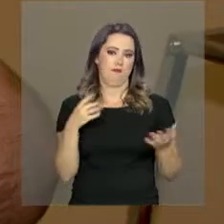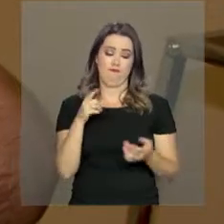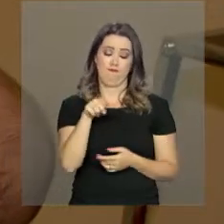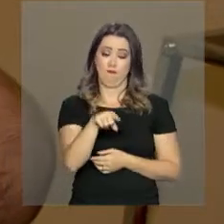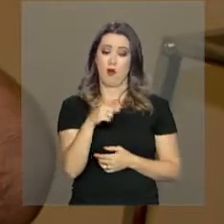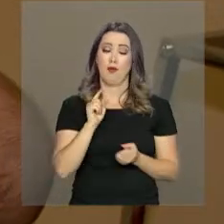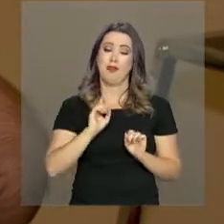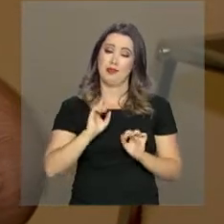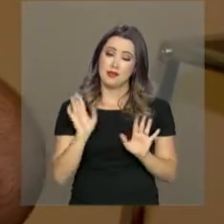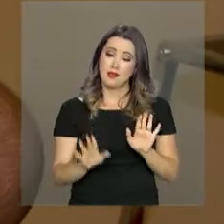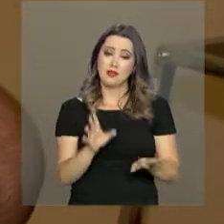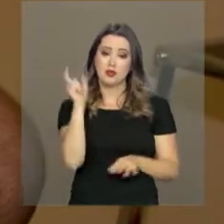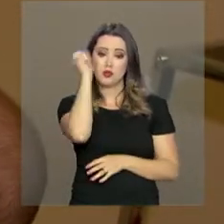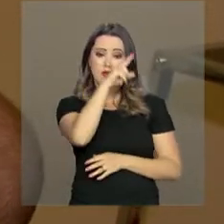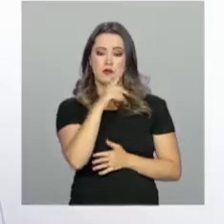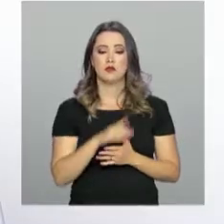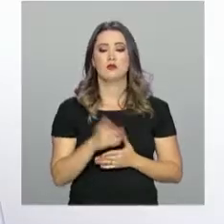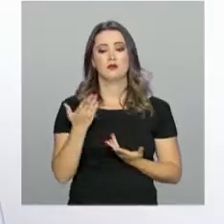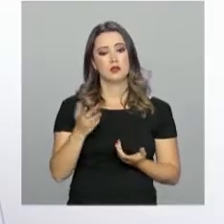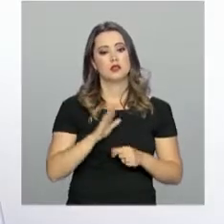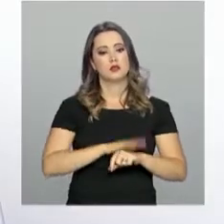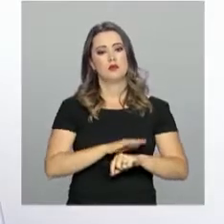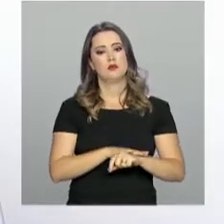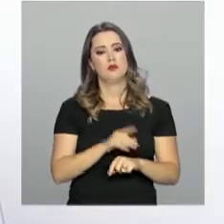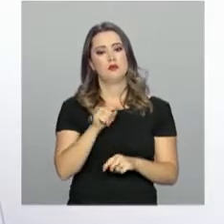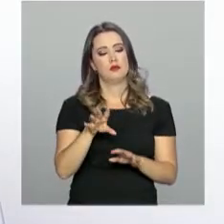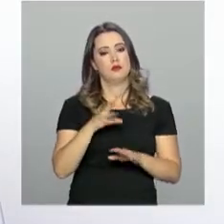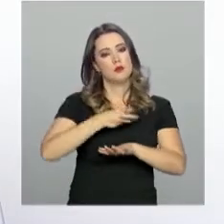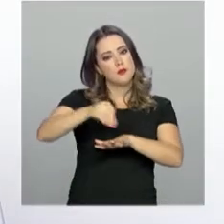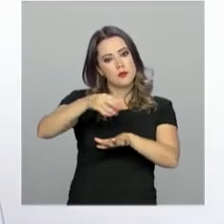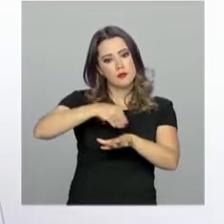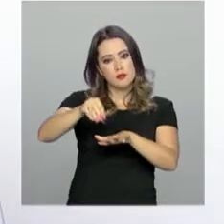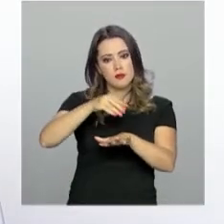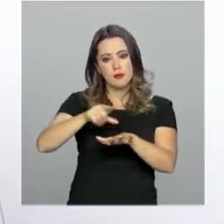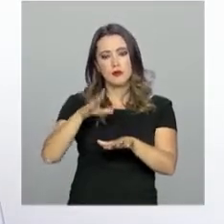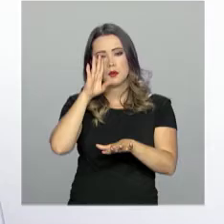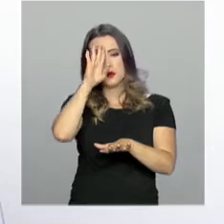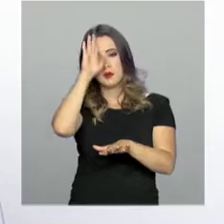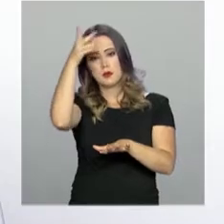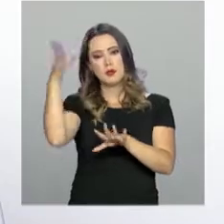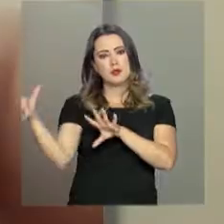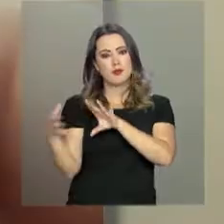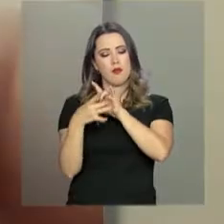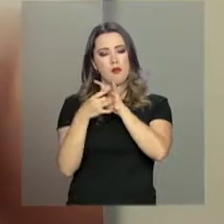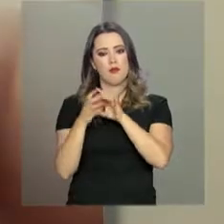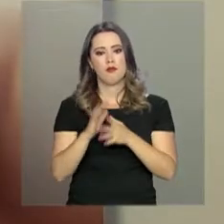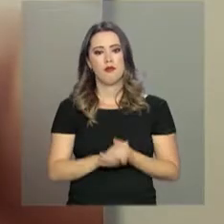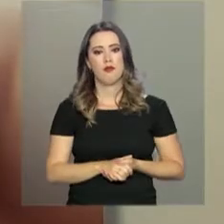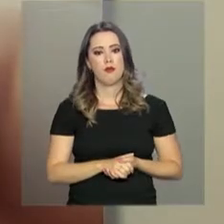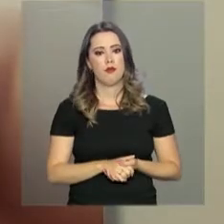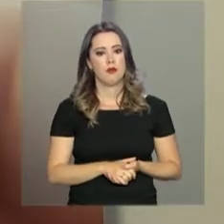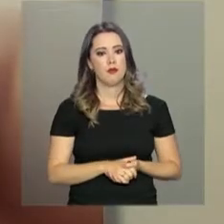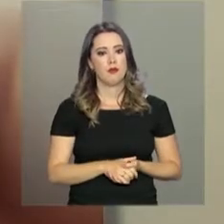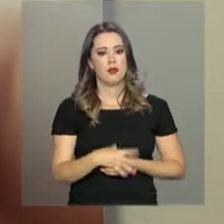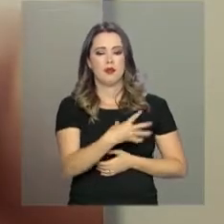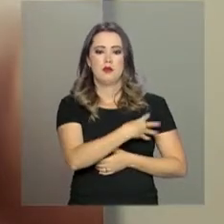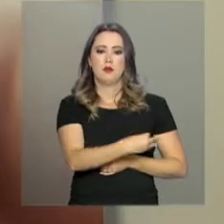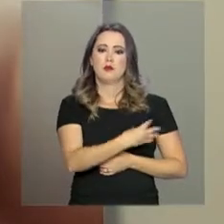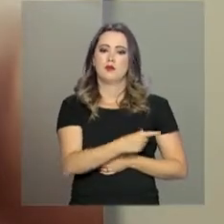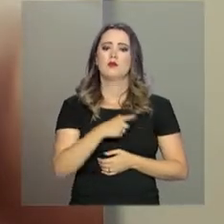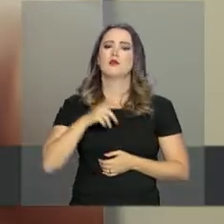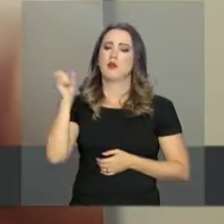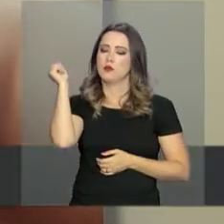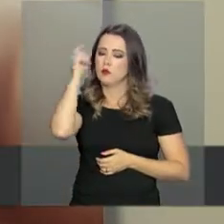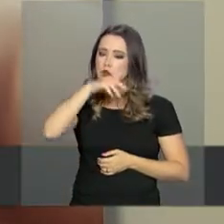o diversos motivos e nessas horas a informação é a principal aliada na amamentação a mulher pode ter várias